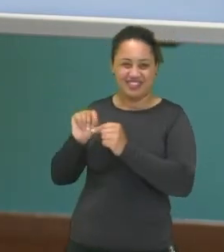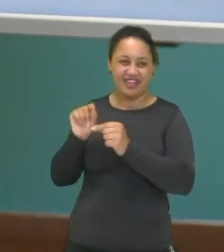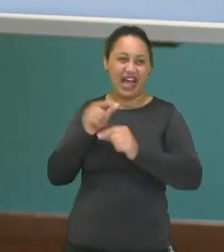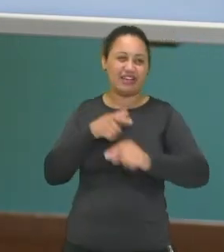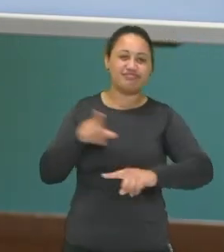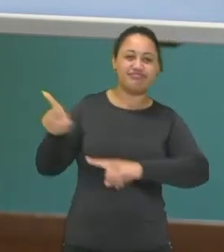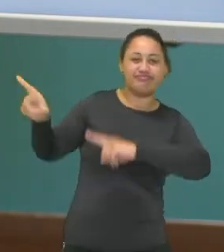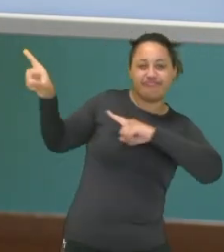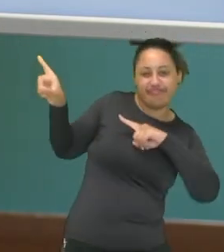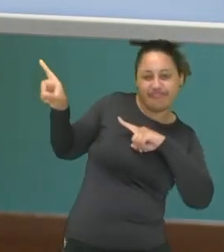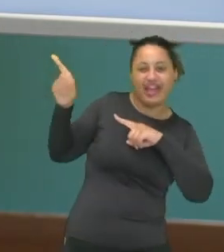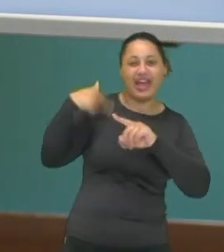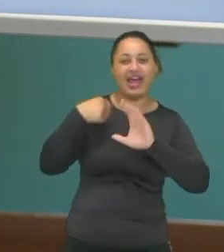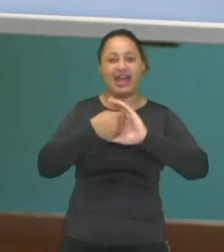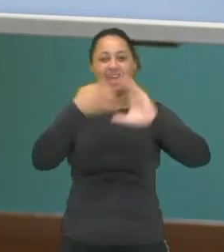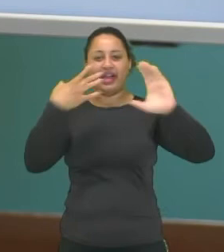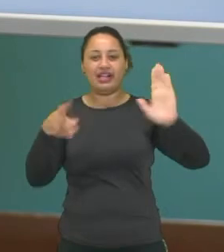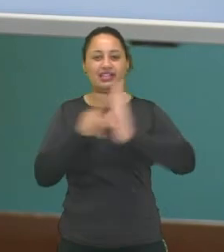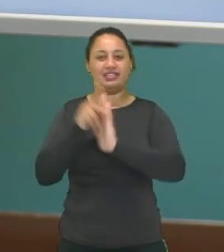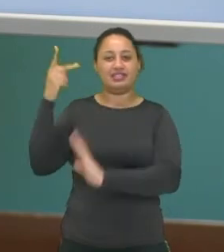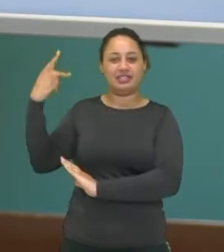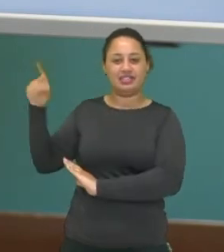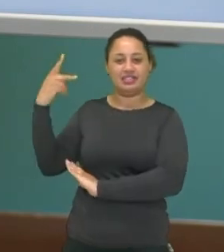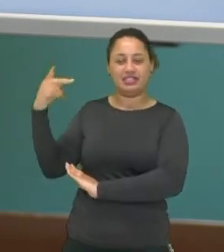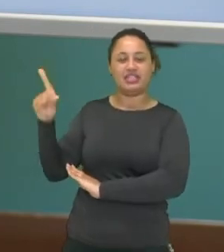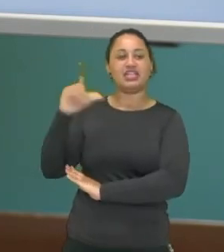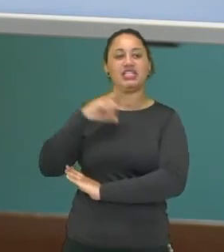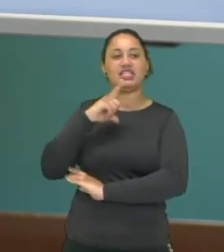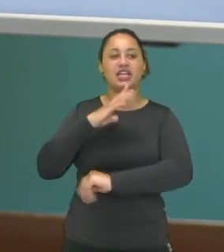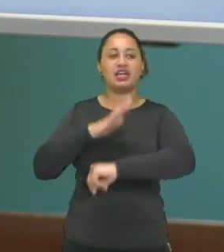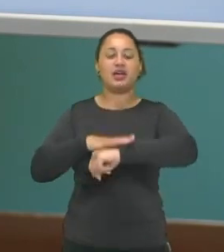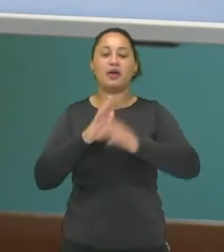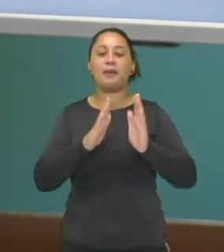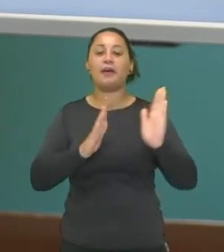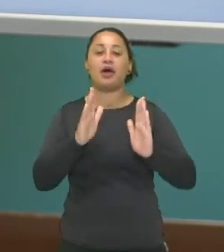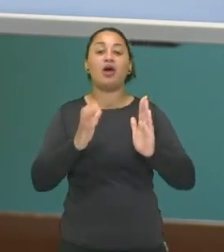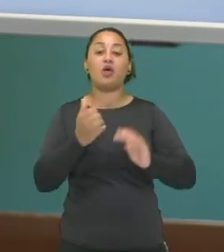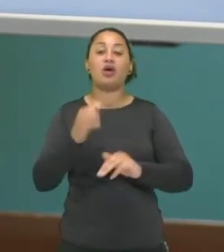o jamaicano Usain Bolt, com o tempo de